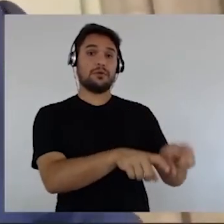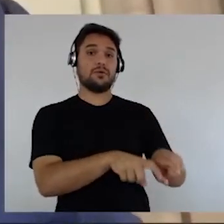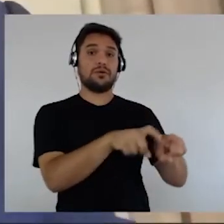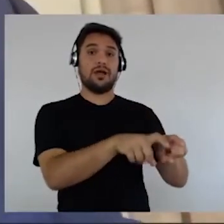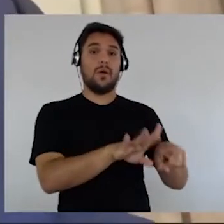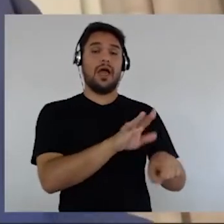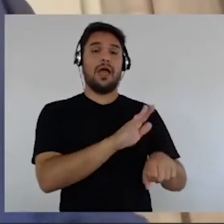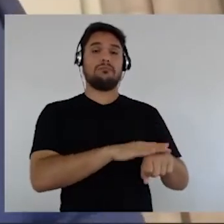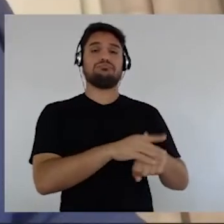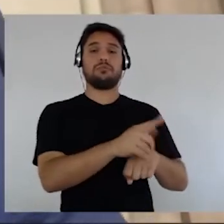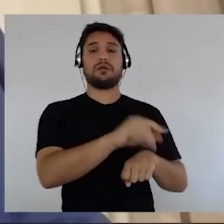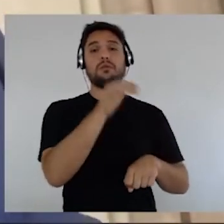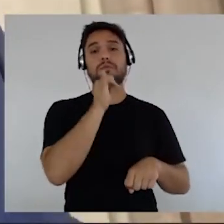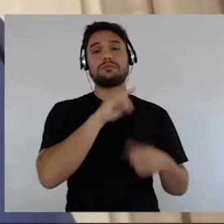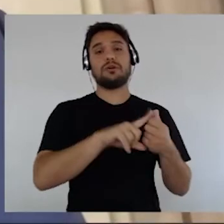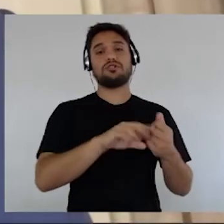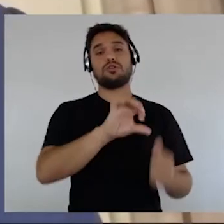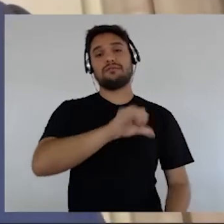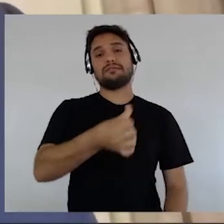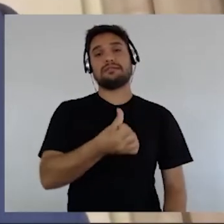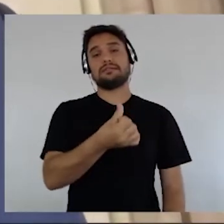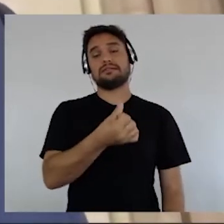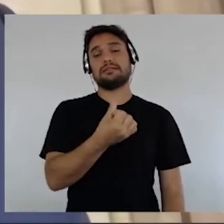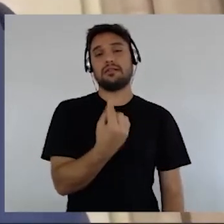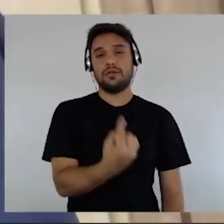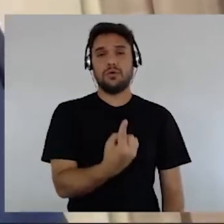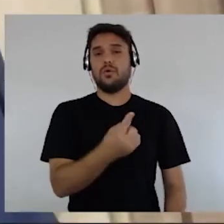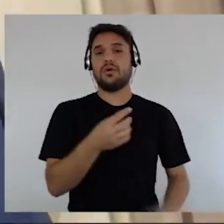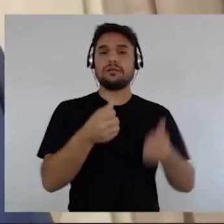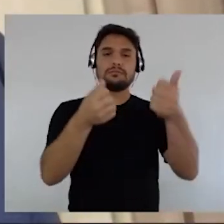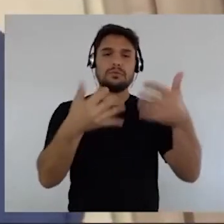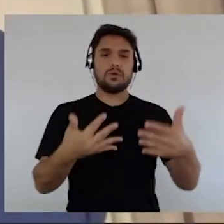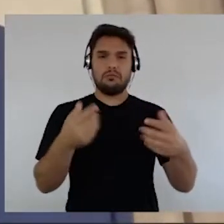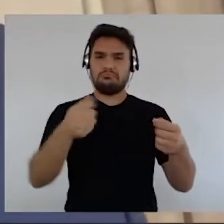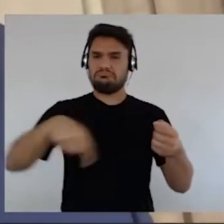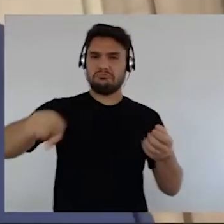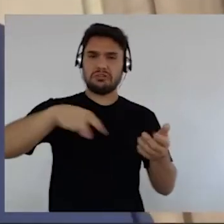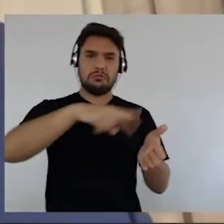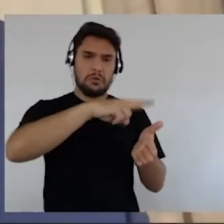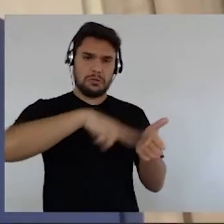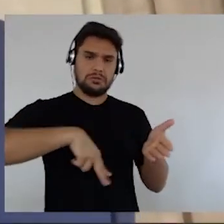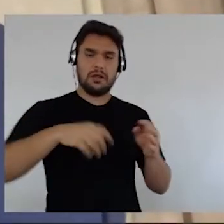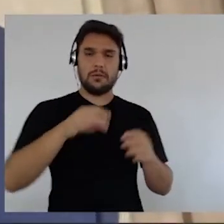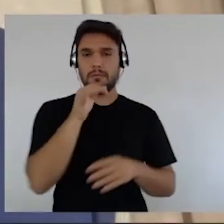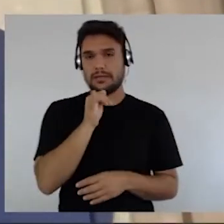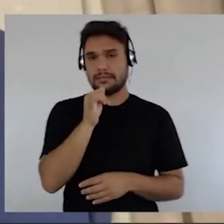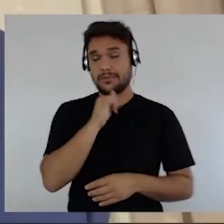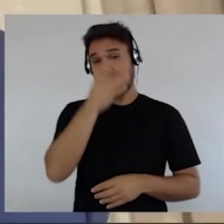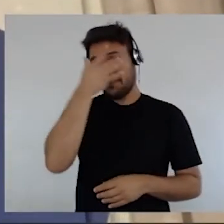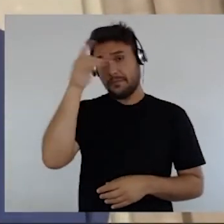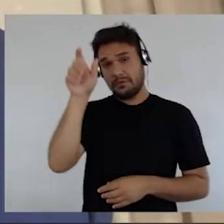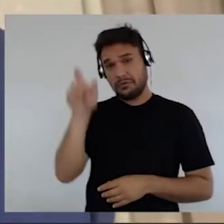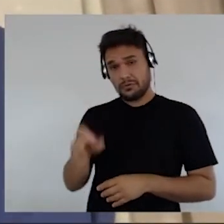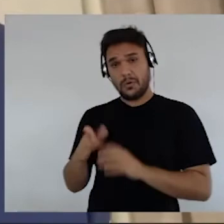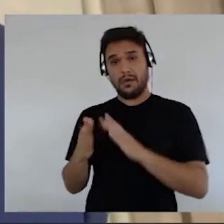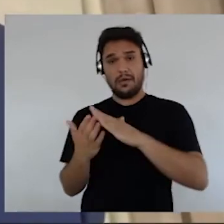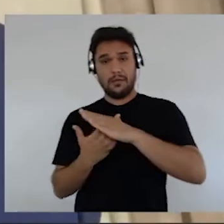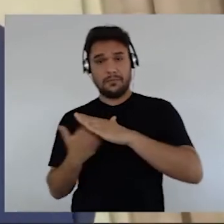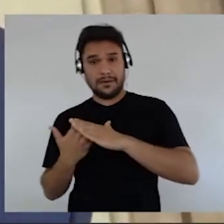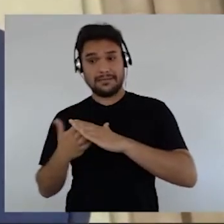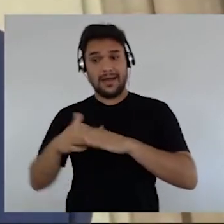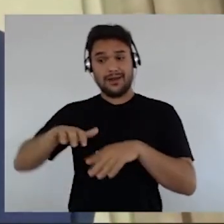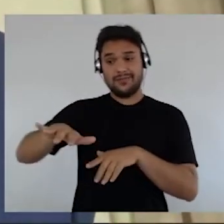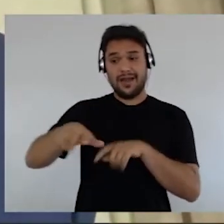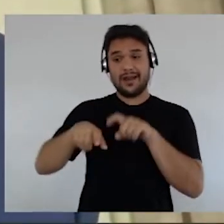o artigo 971? Diz o seguinte, vocês podem ir lendo pelo código e acompanhando. O empresário cuja atividade